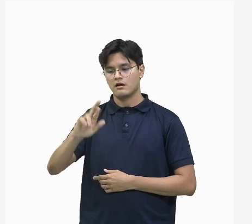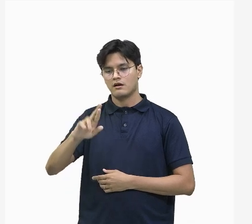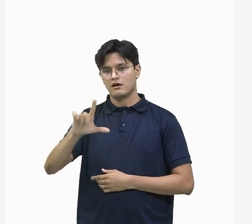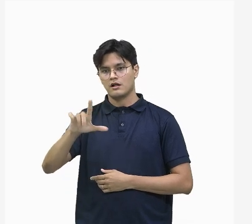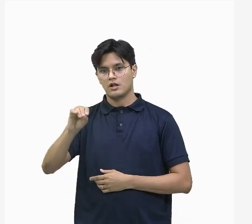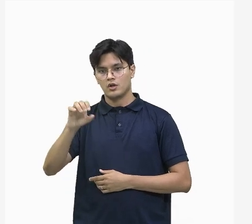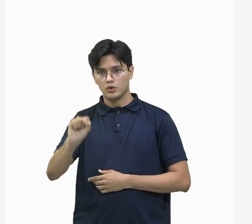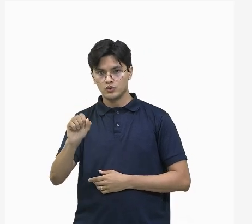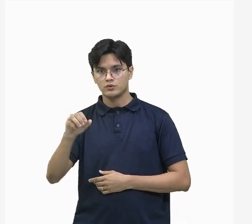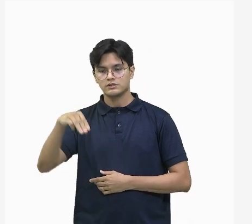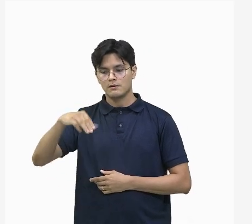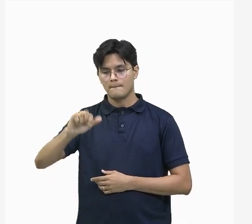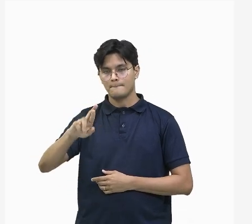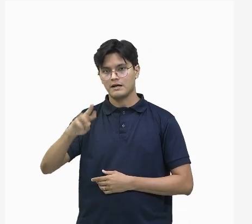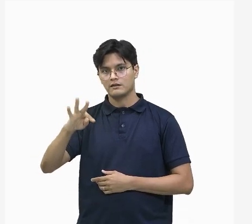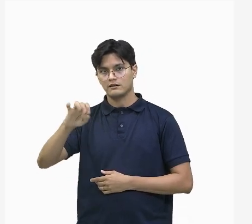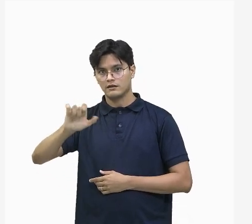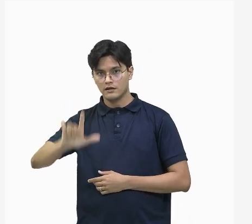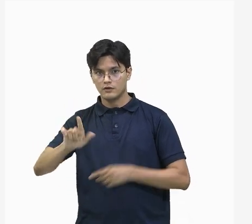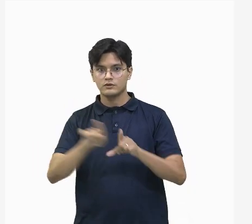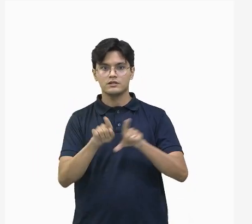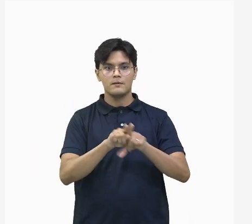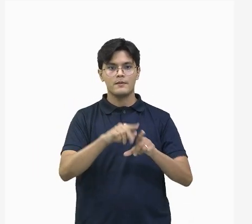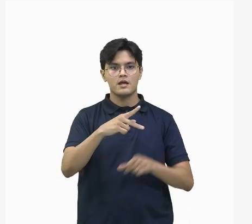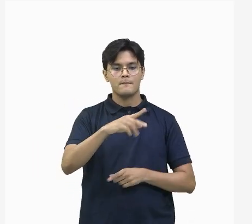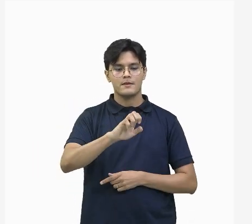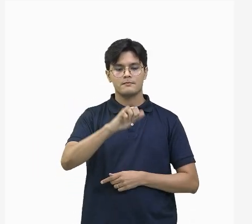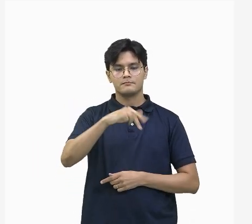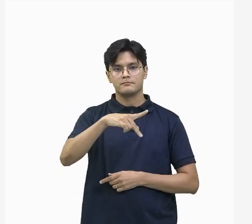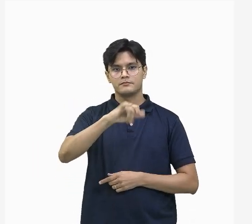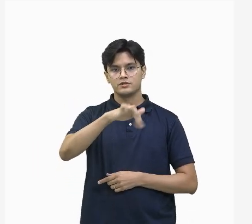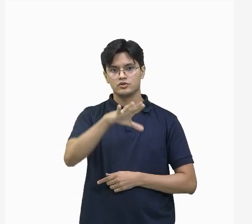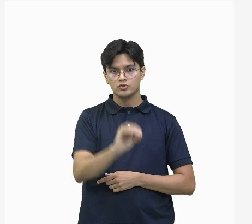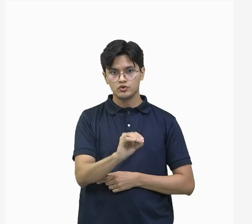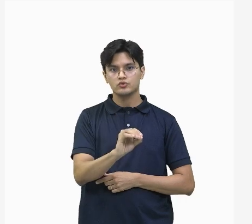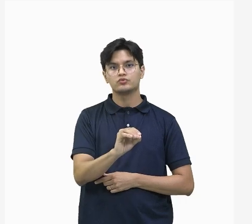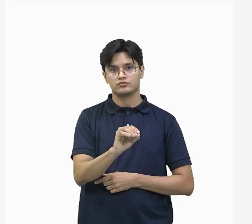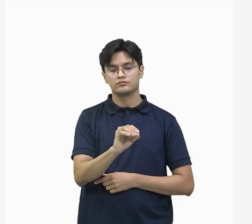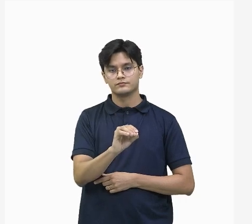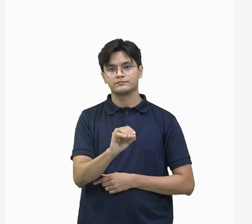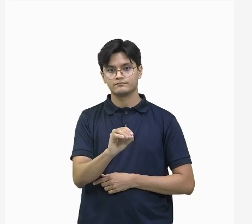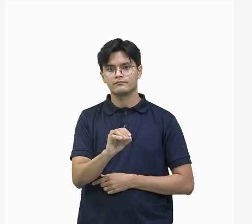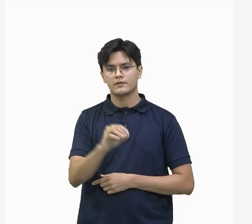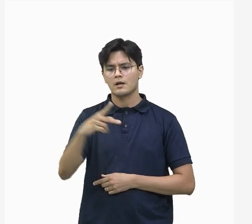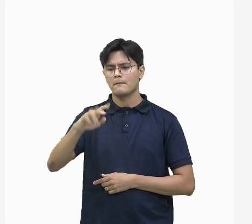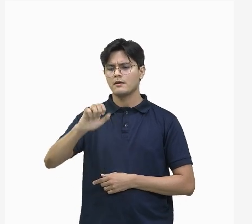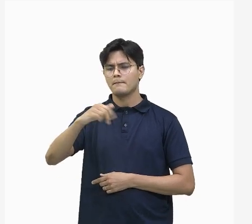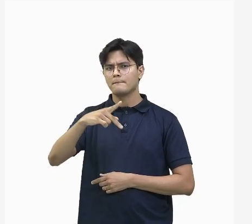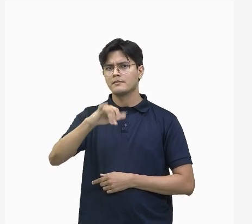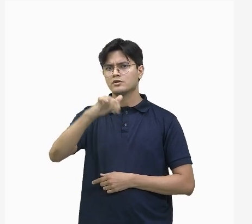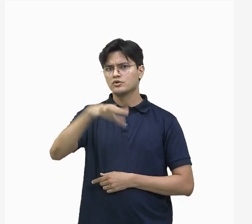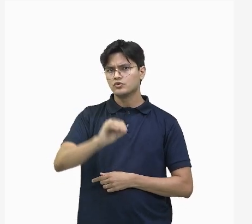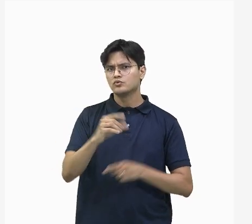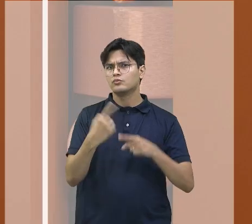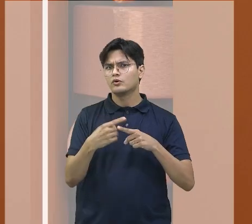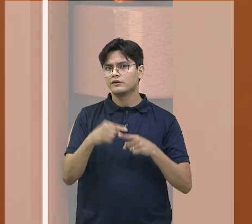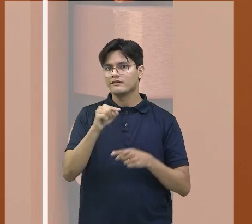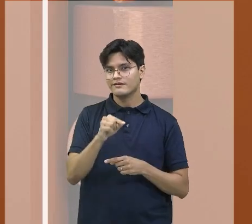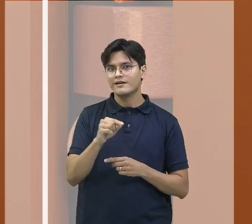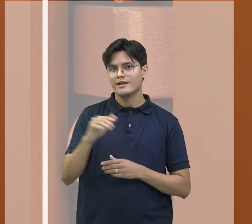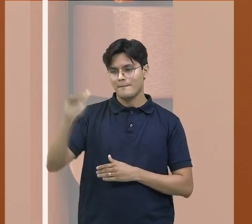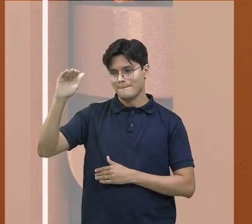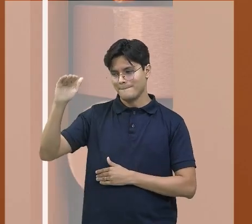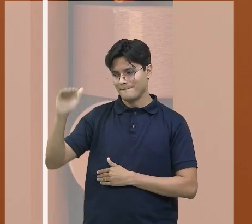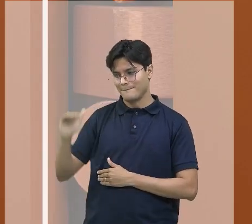e o seu filho, o Pepino o Breve, tá certo? E o nome, inclusive, o Pepino o Breve, era porque ele era uma pessoa de baixa